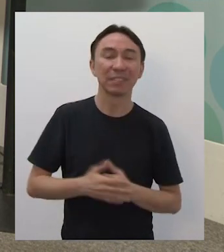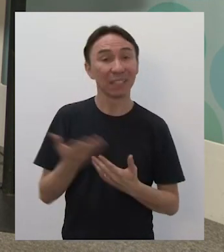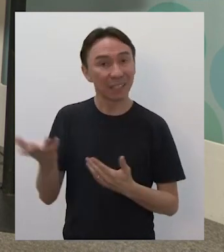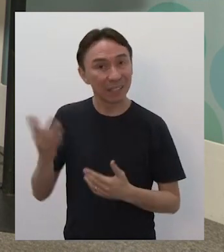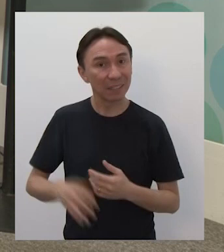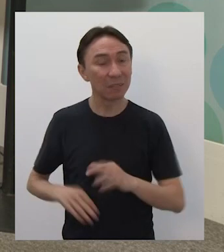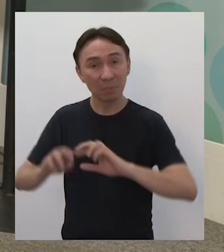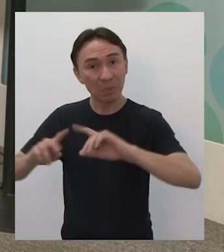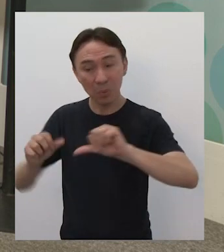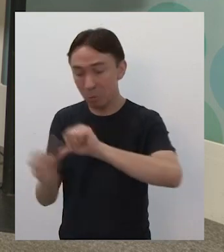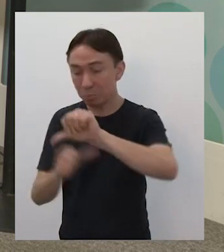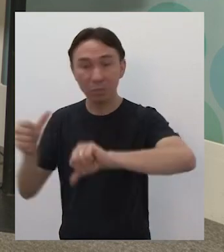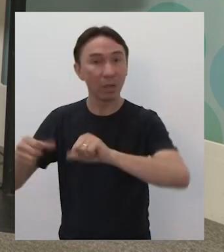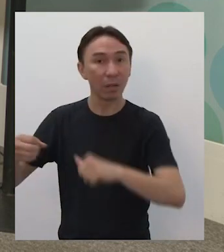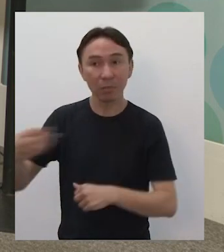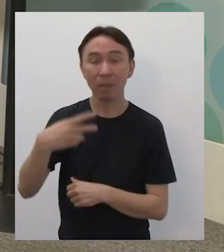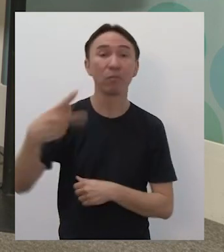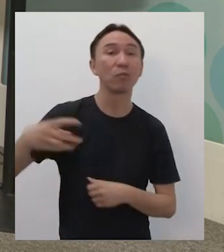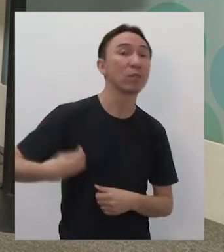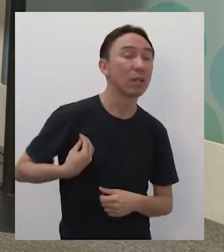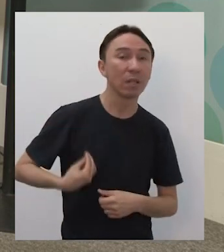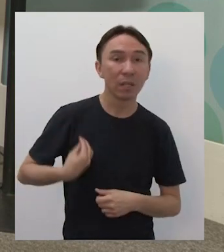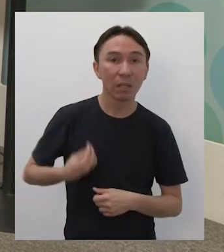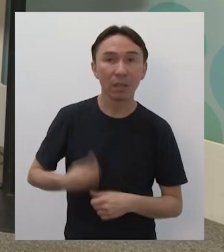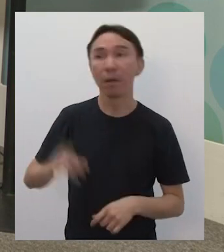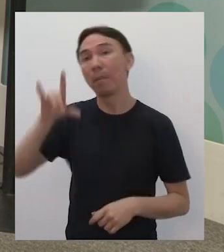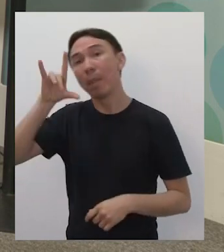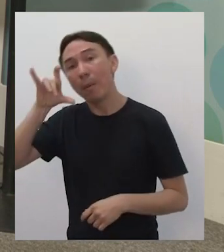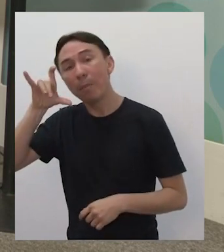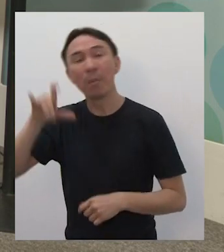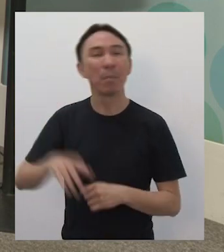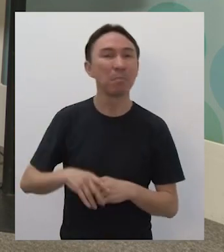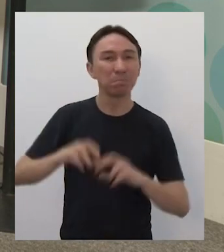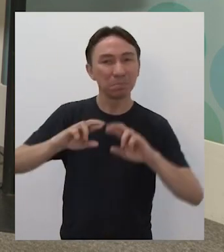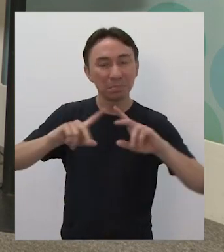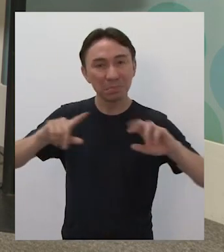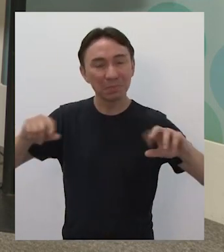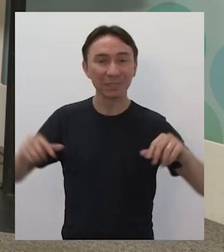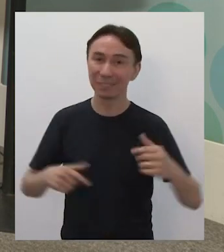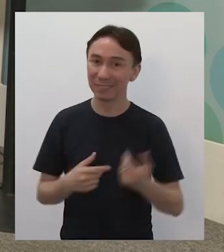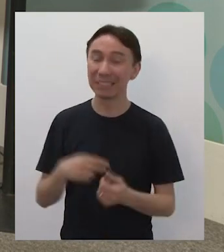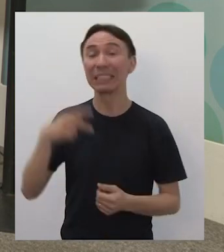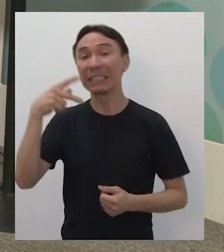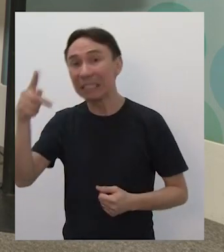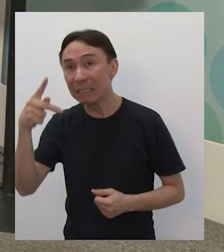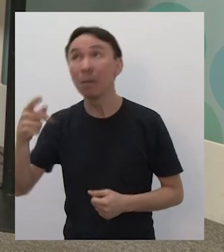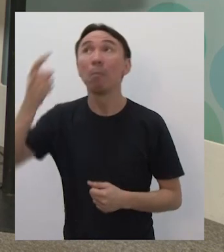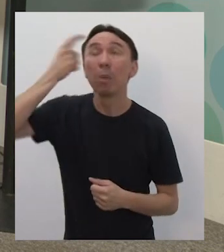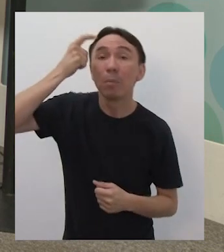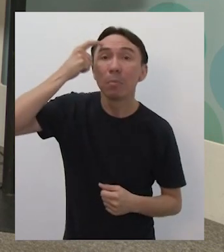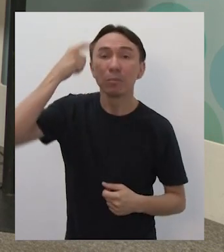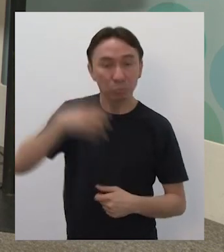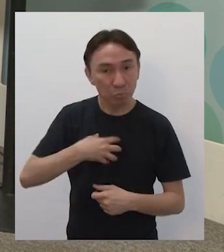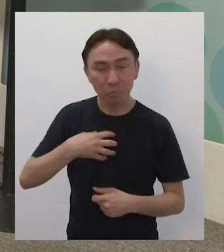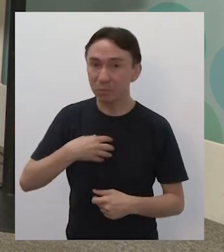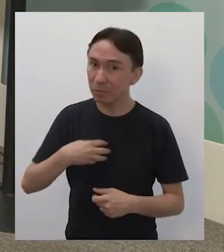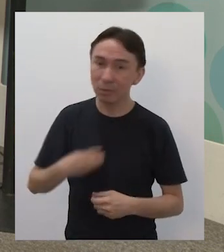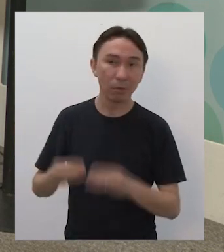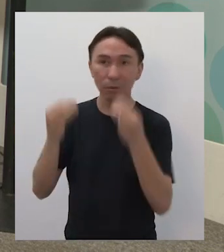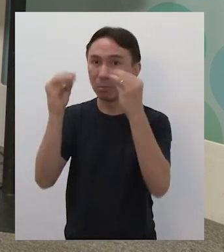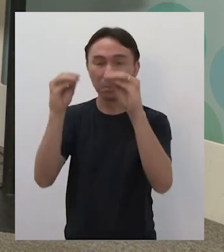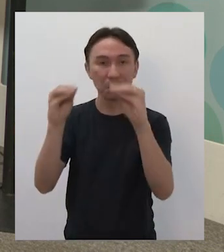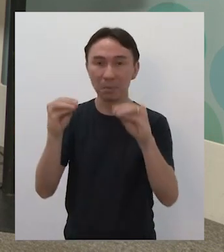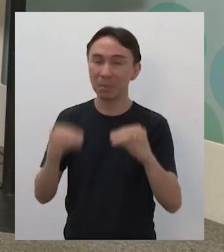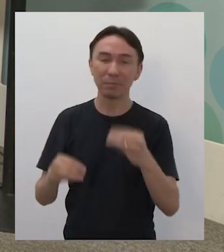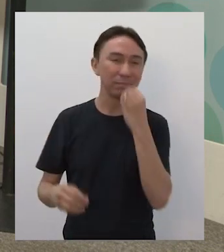outras para fazer a escrita, né, daquilo que vem no seu pensamento, no seu sentimento. Isso é muito louvável, muito importante e parabéns também, né?